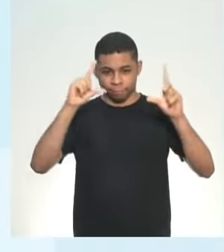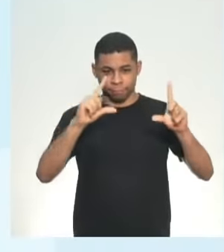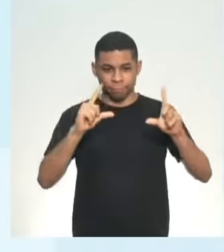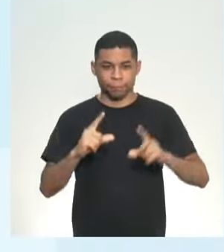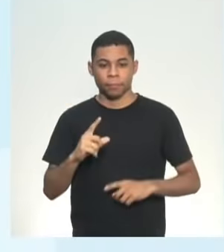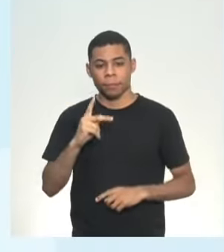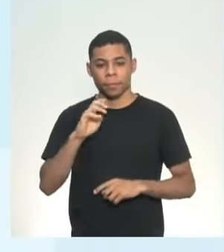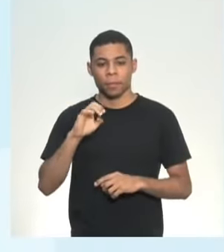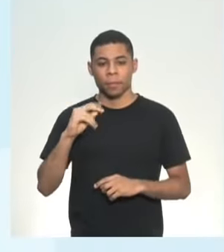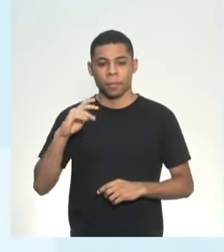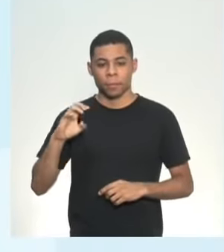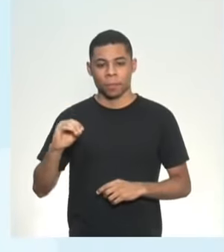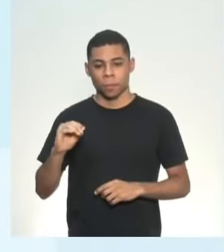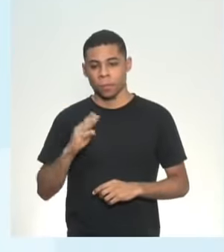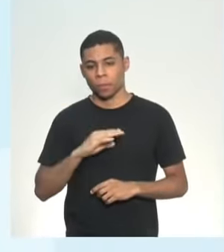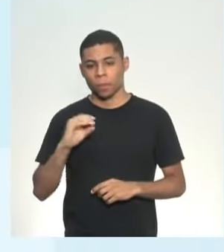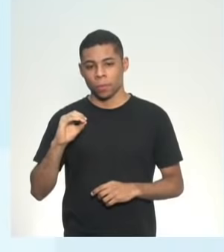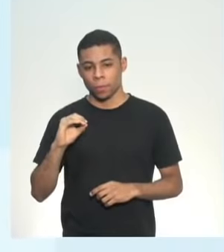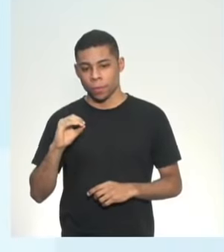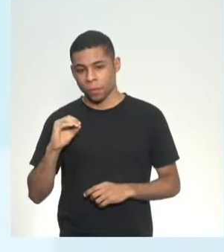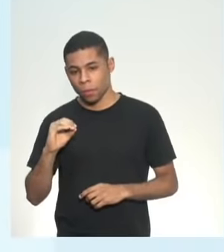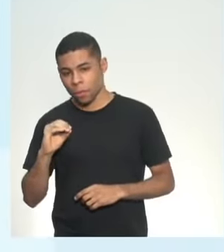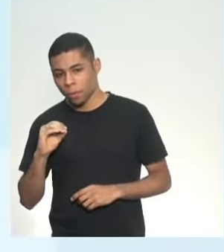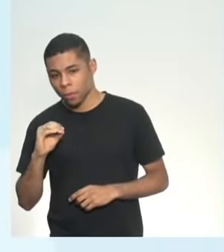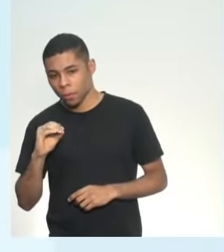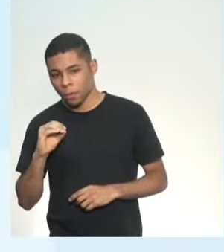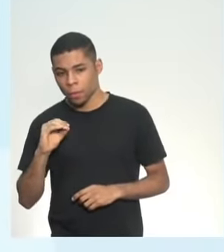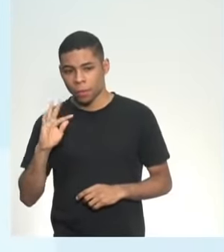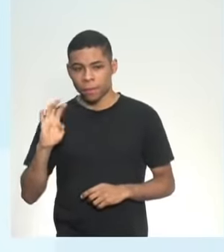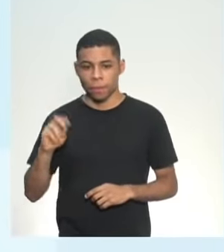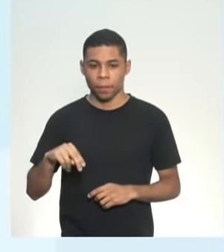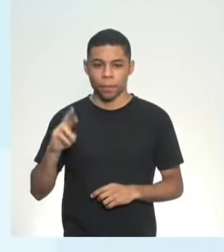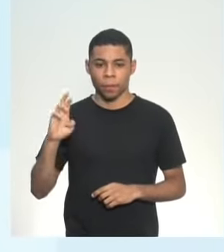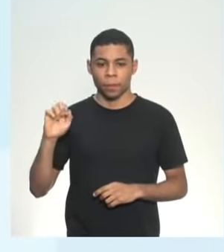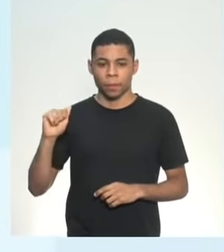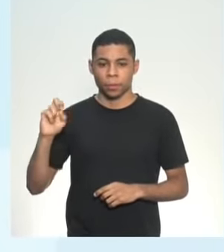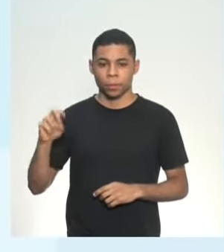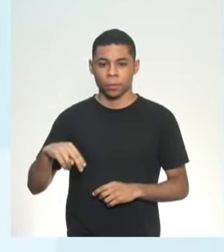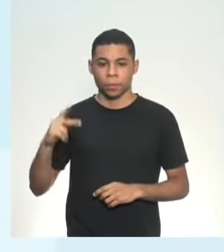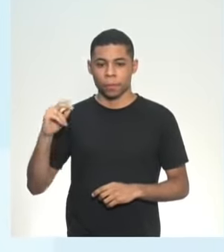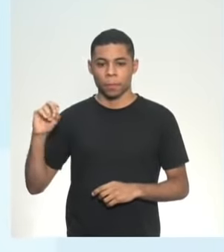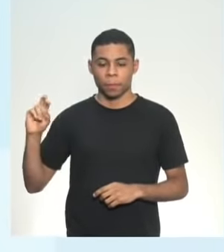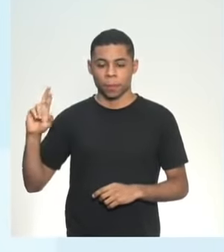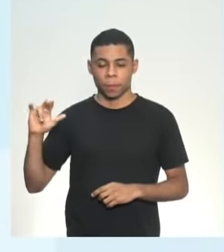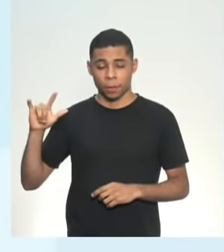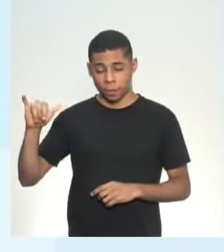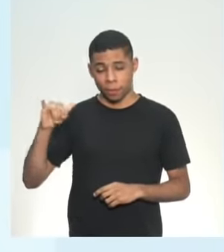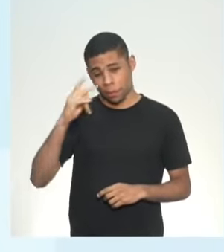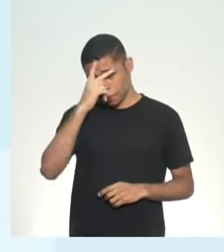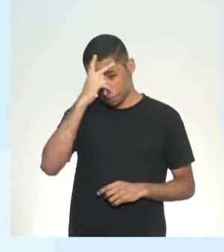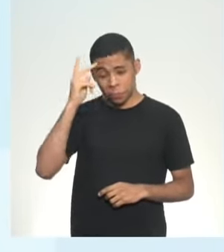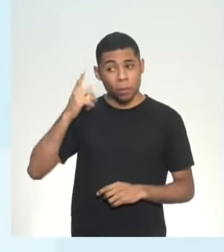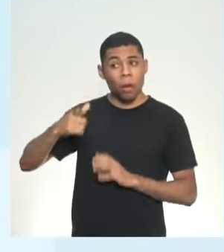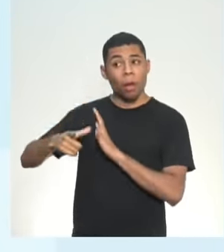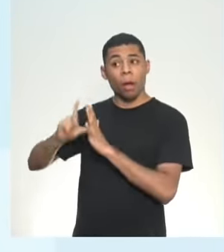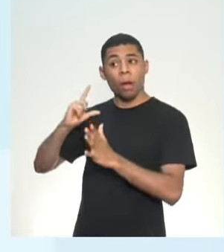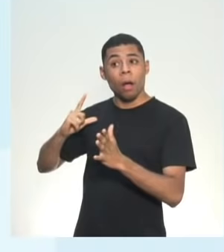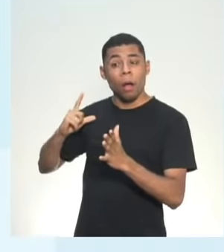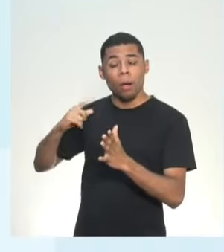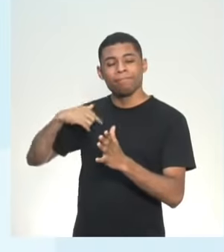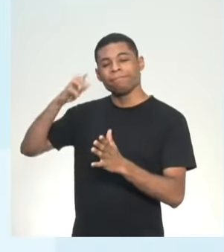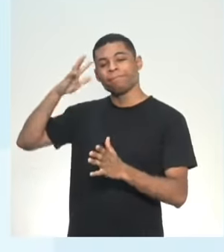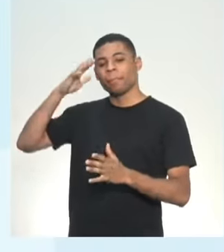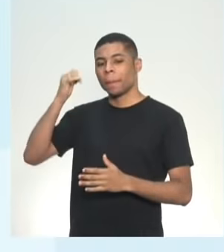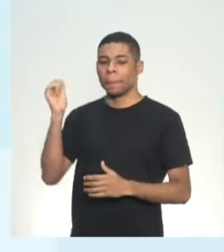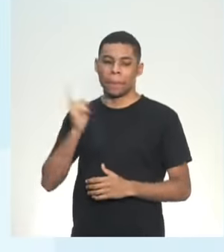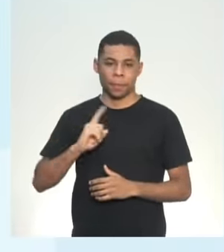people of reason your way Tom as pessoas não pensam muito bem aí na hora